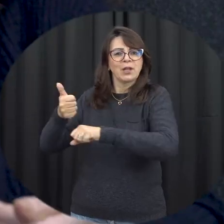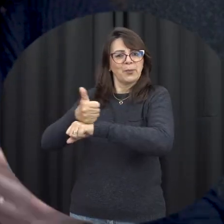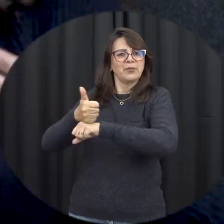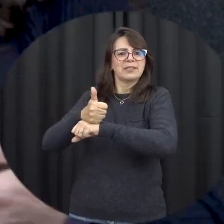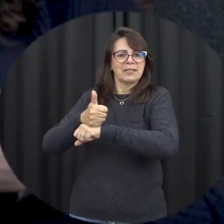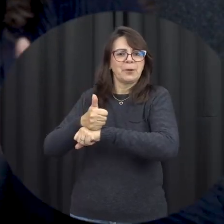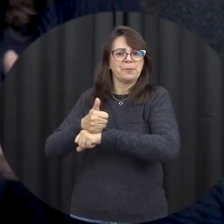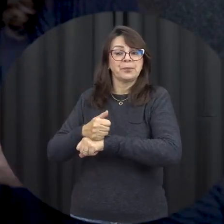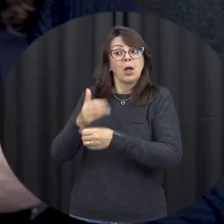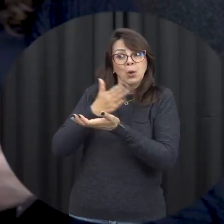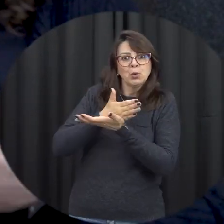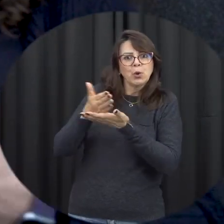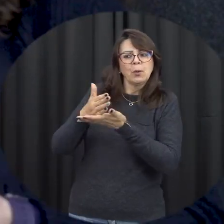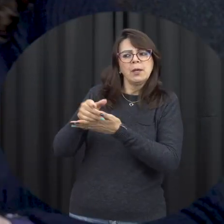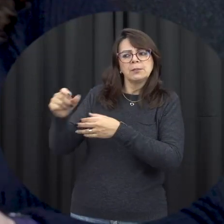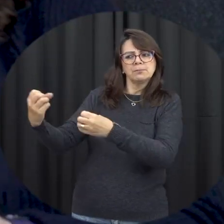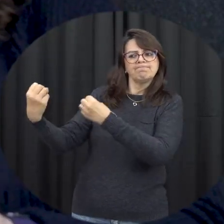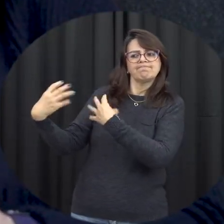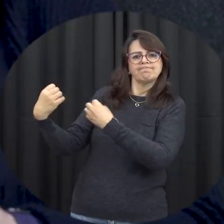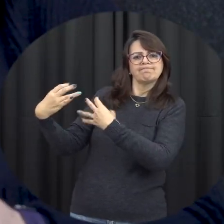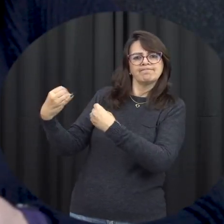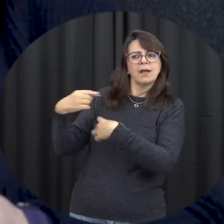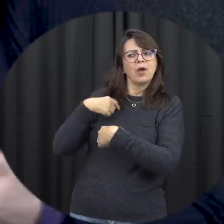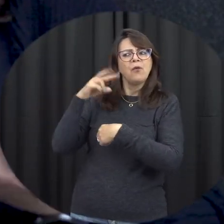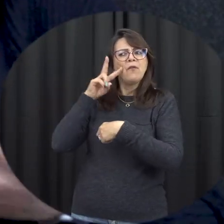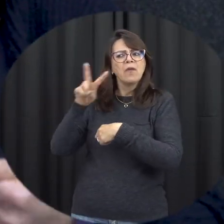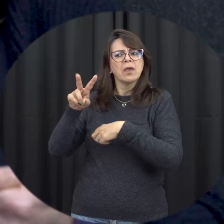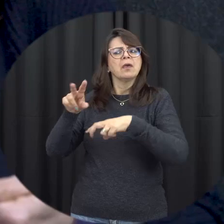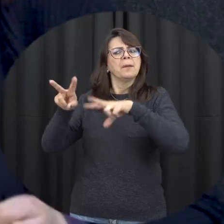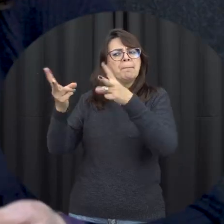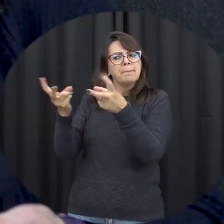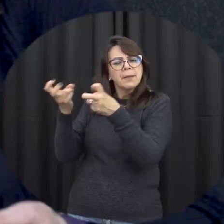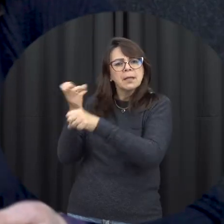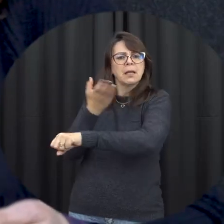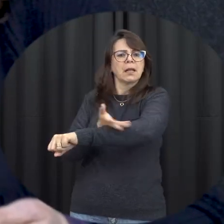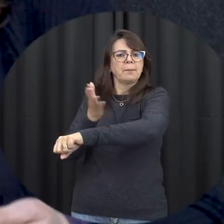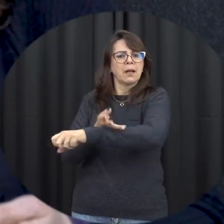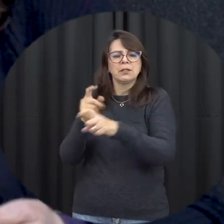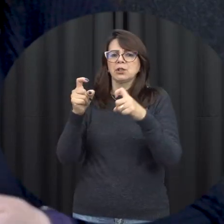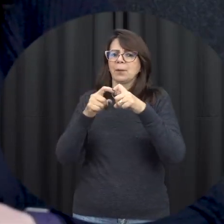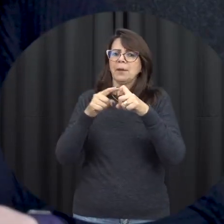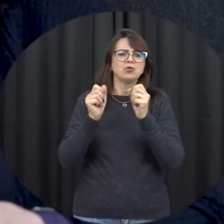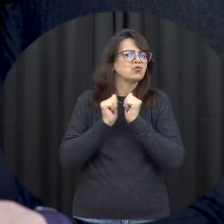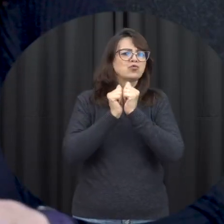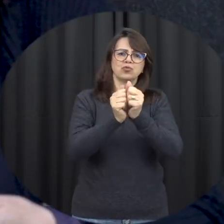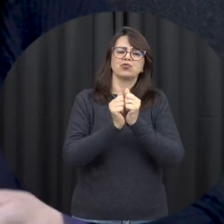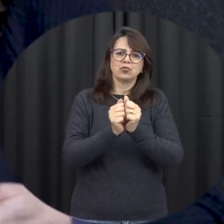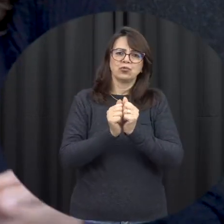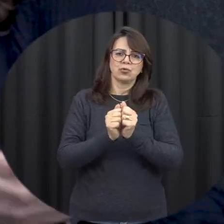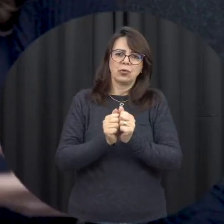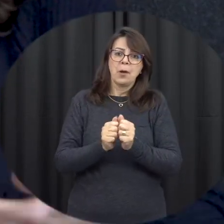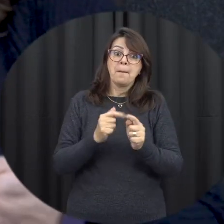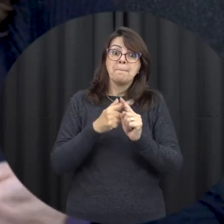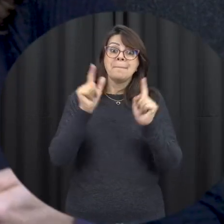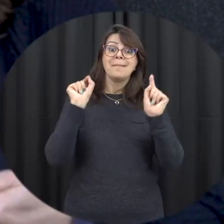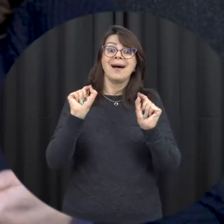que eu queria. Tanto tinha que no início eles ensinavam, né? Eu via também nas práticas, o médico estava lá, realmente,